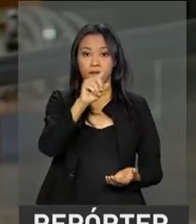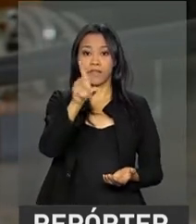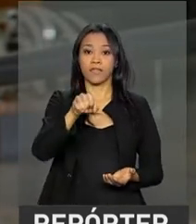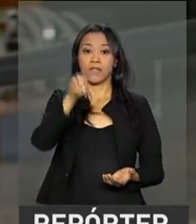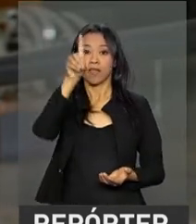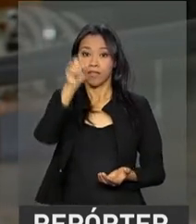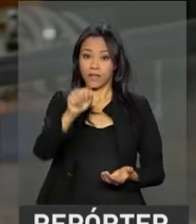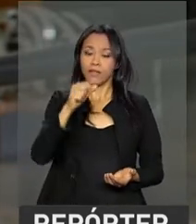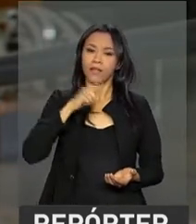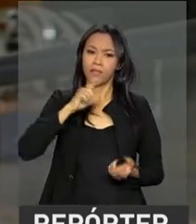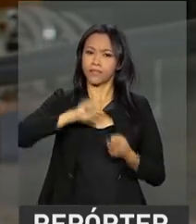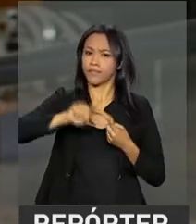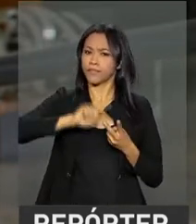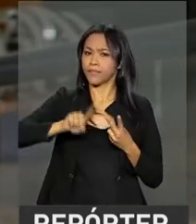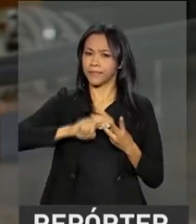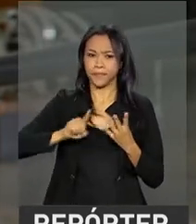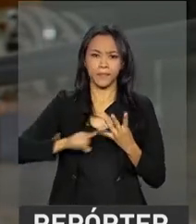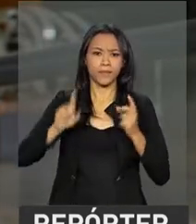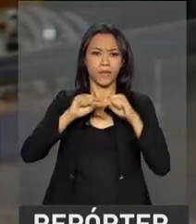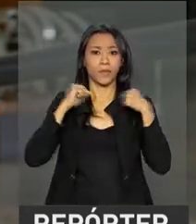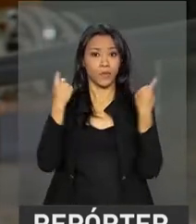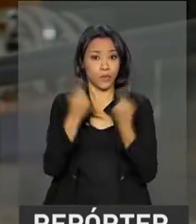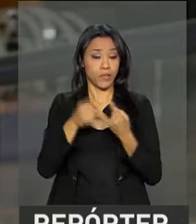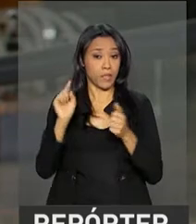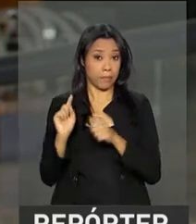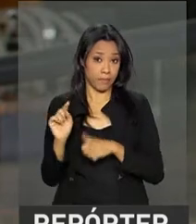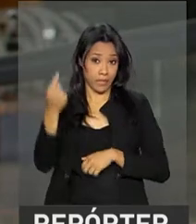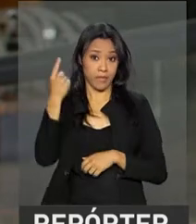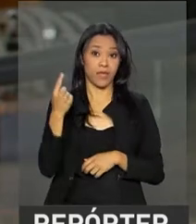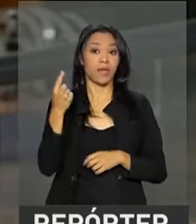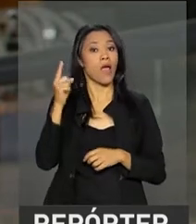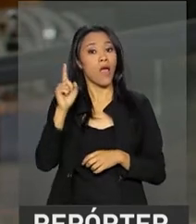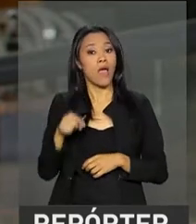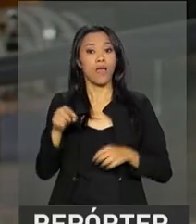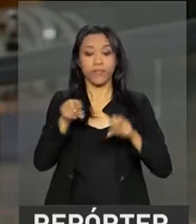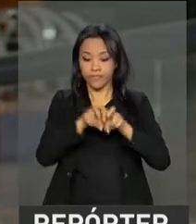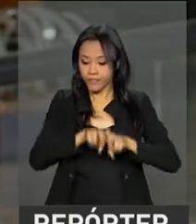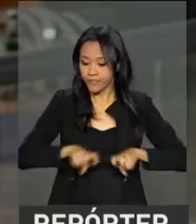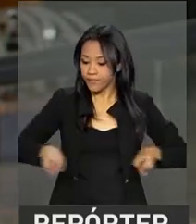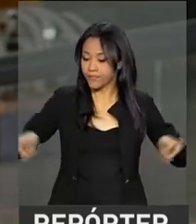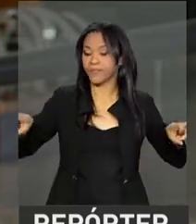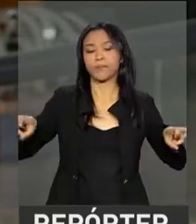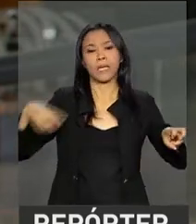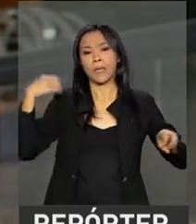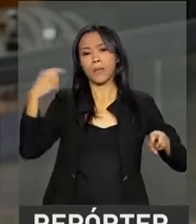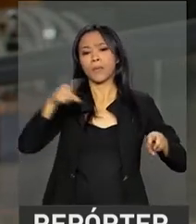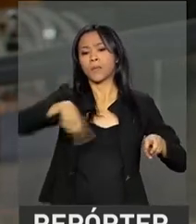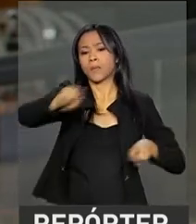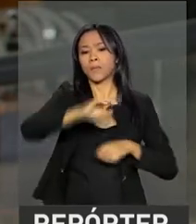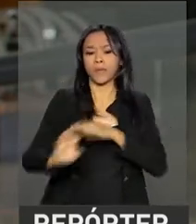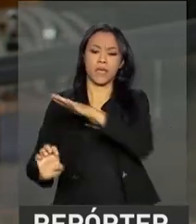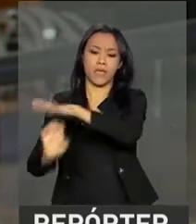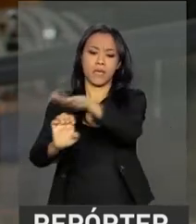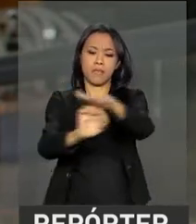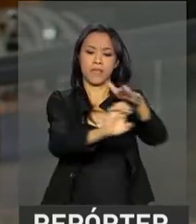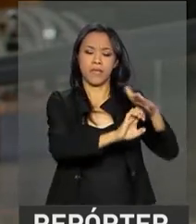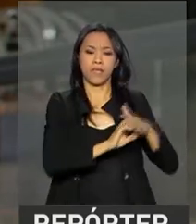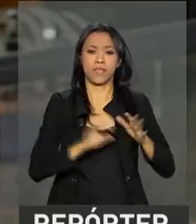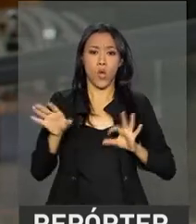com a série de reuniões. E a primeira participação é numa mesa redonda com investidores organizada pela